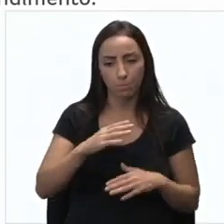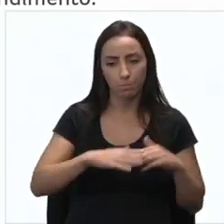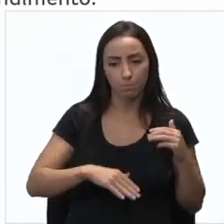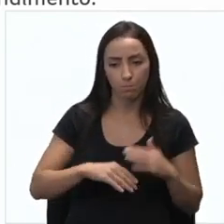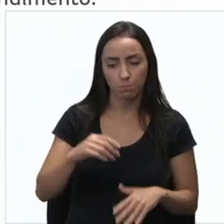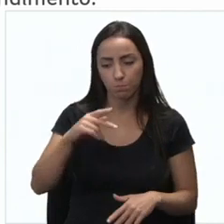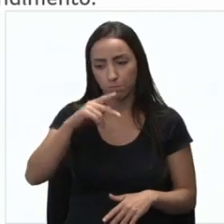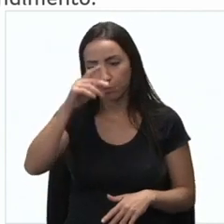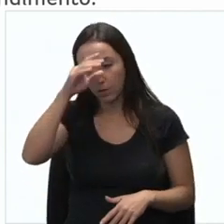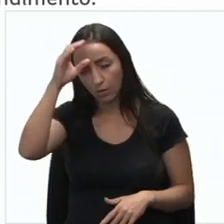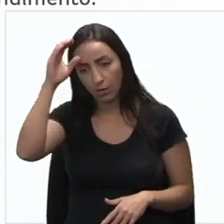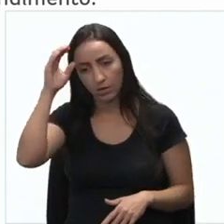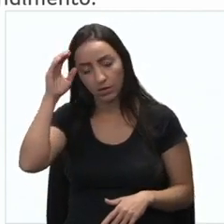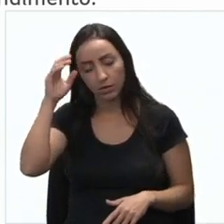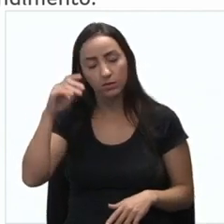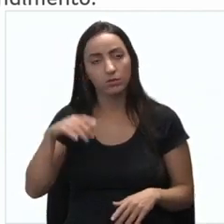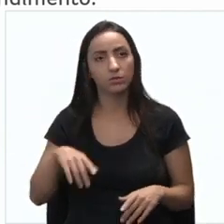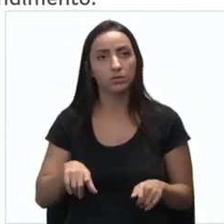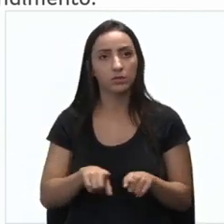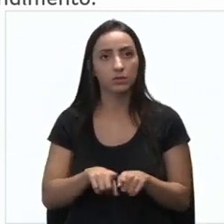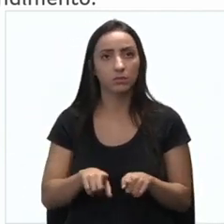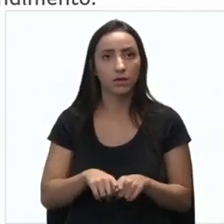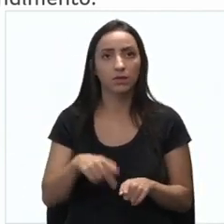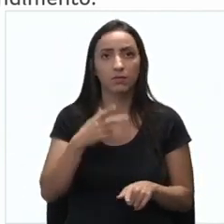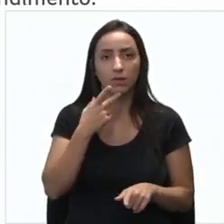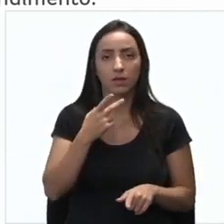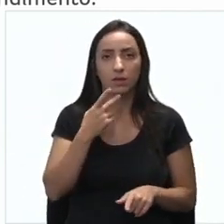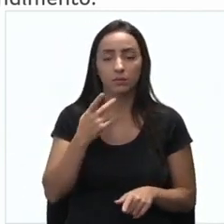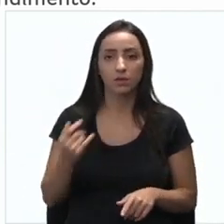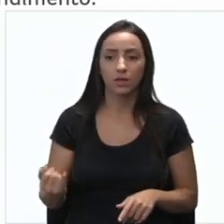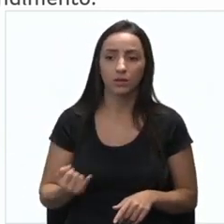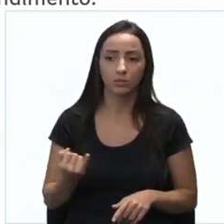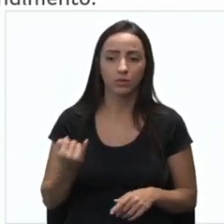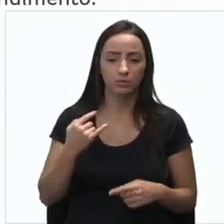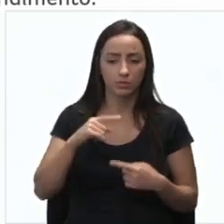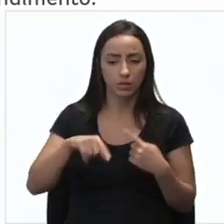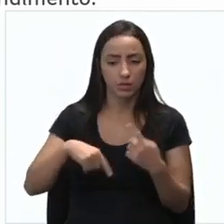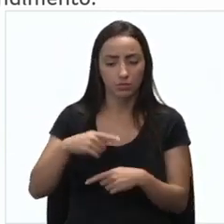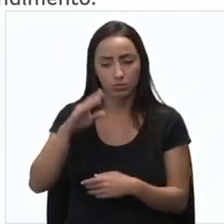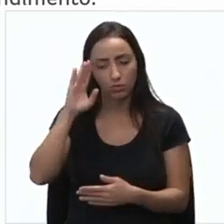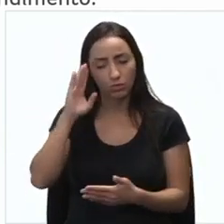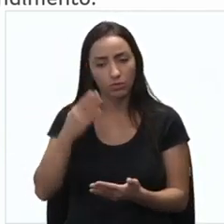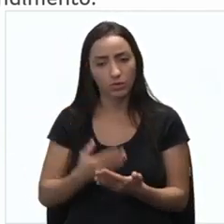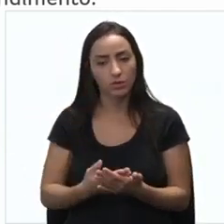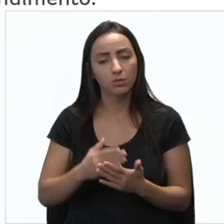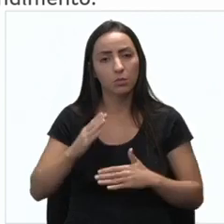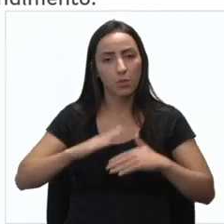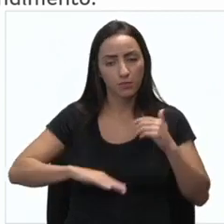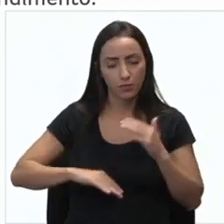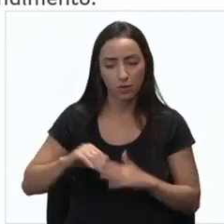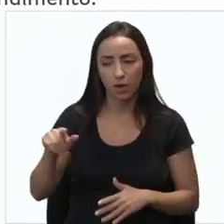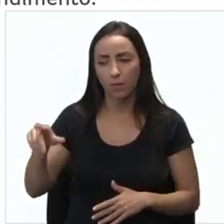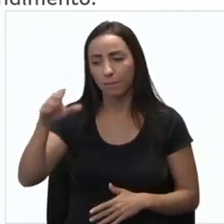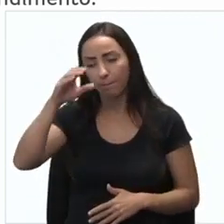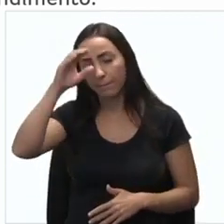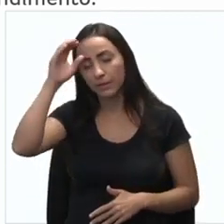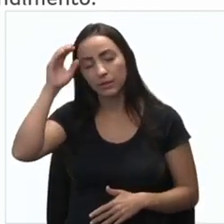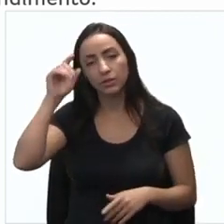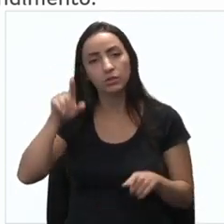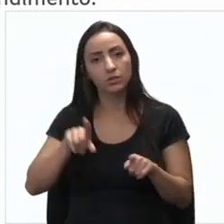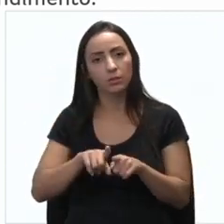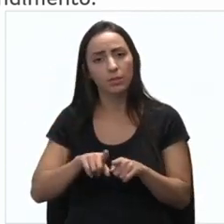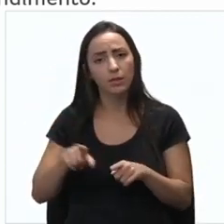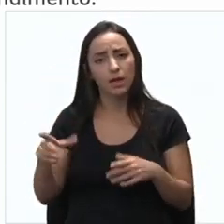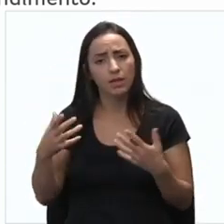a humanização no atendimento, falando da importância da relação de confiança entre profissional e paciente para